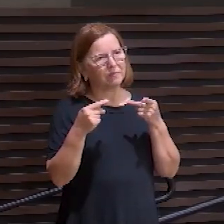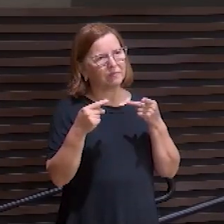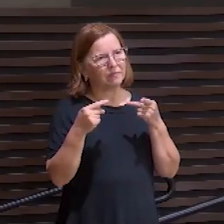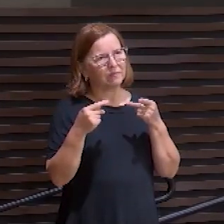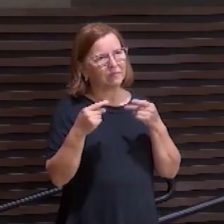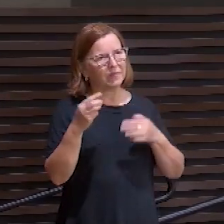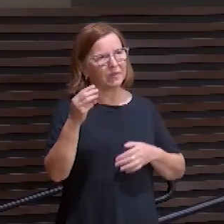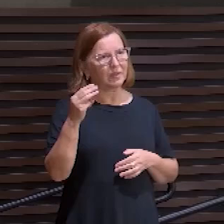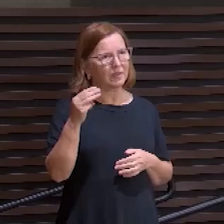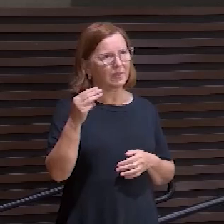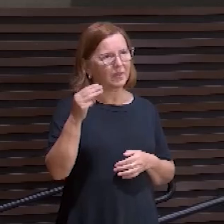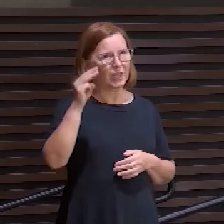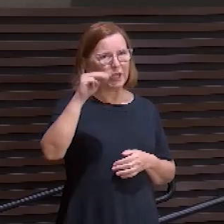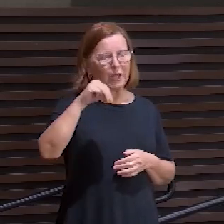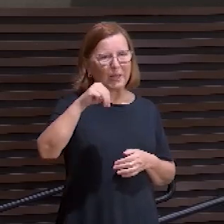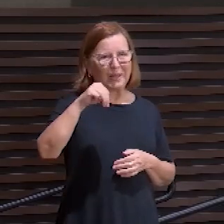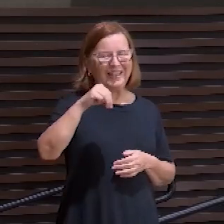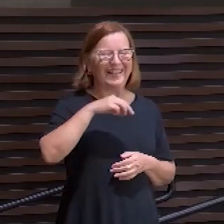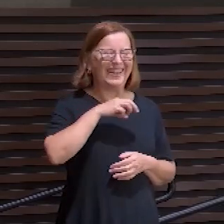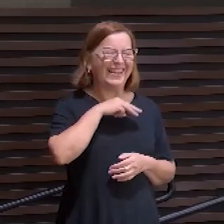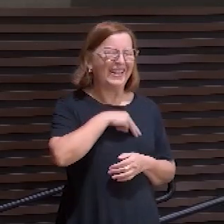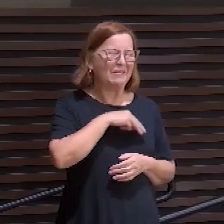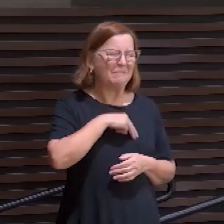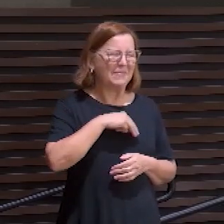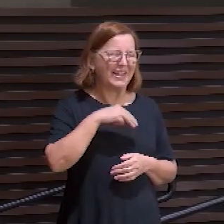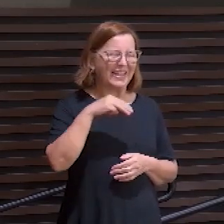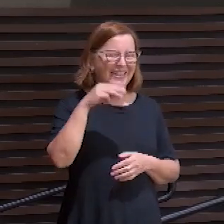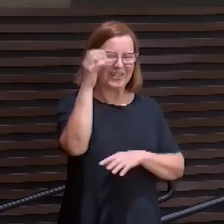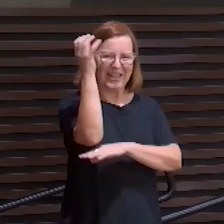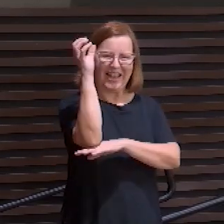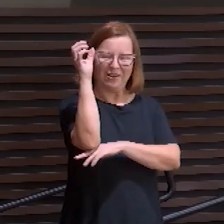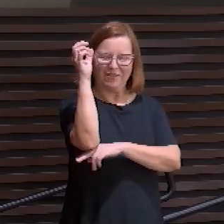Mateus subiu na árvore